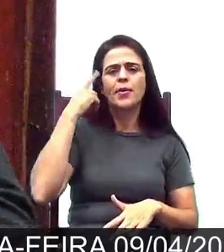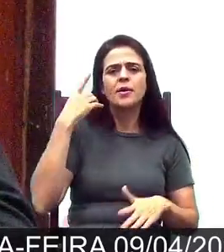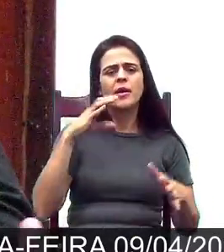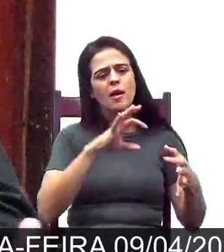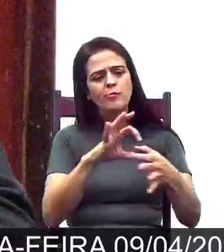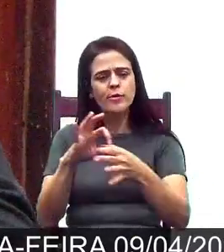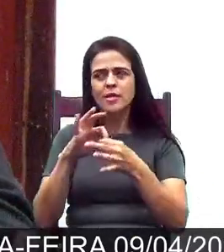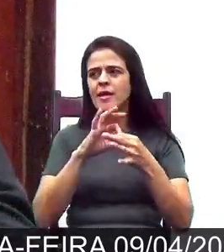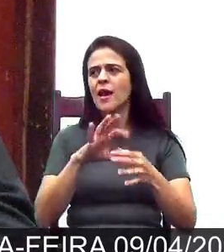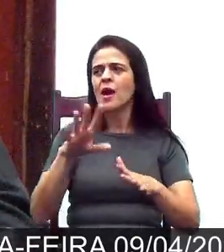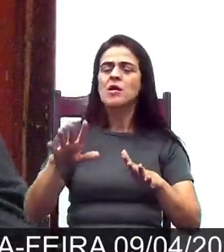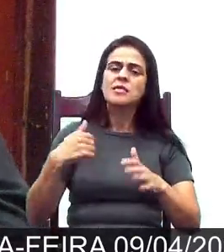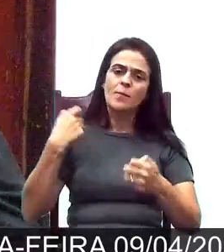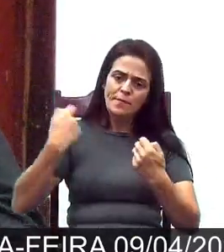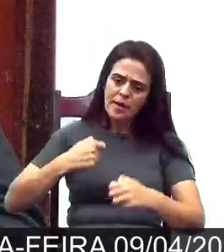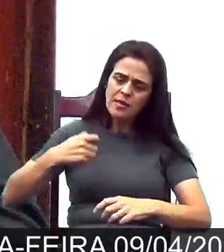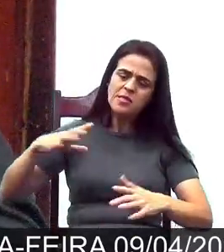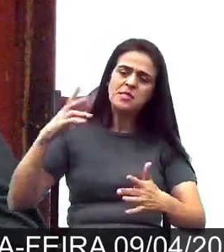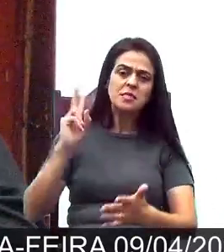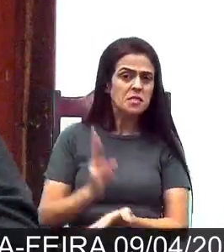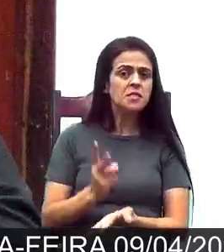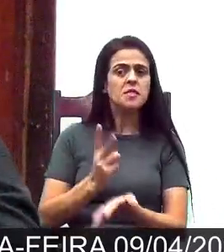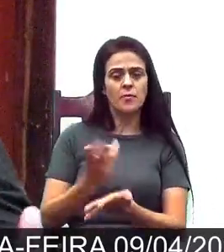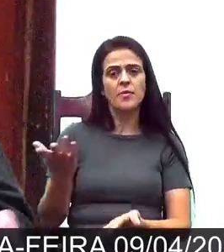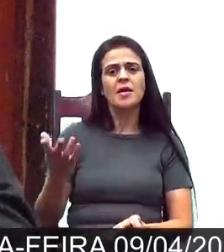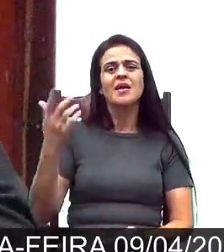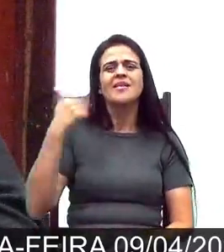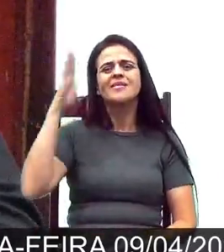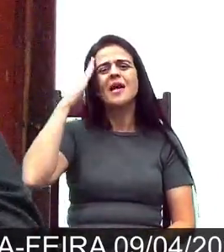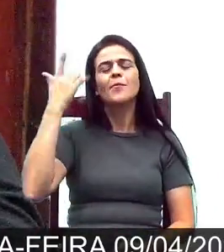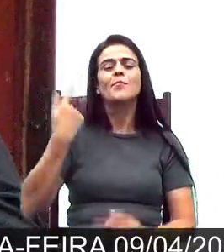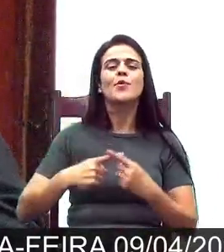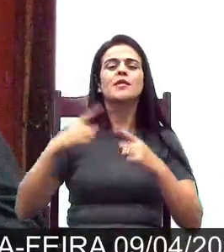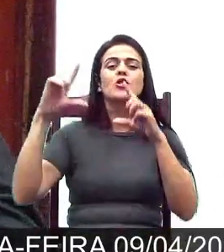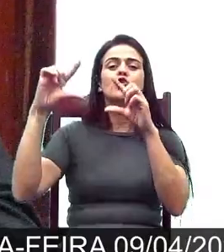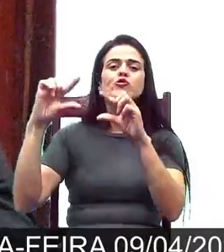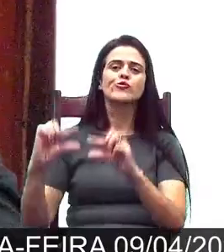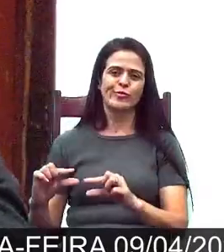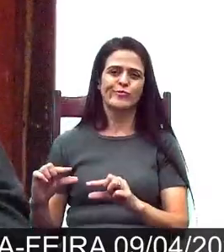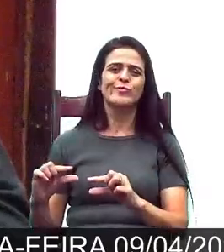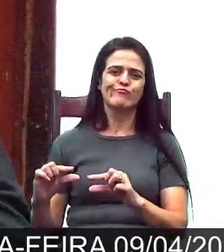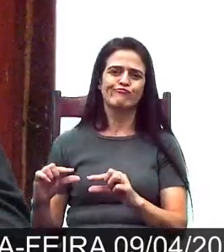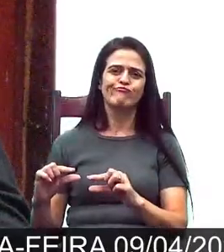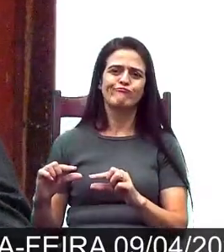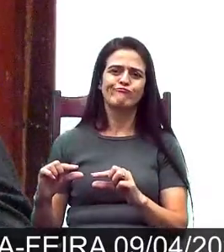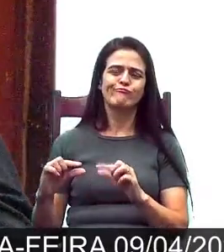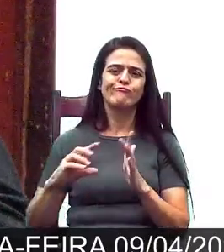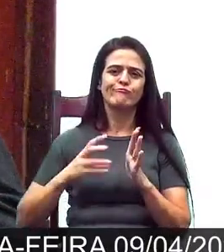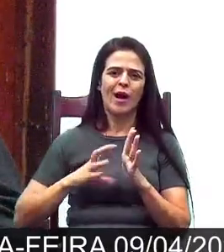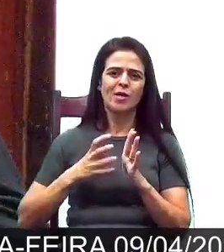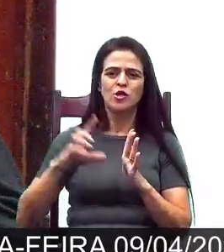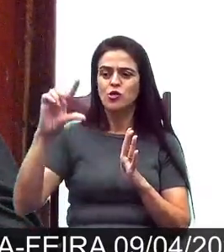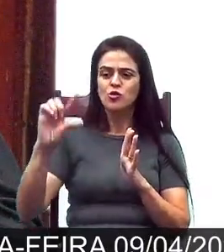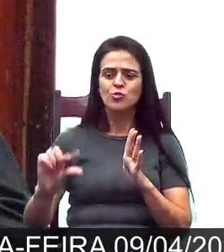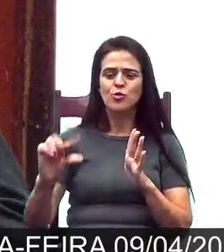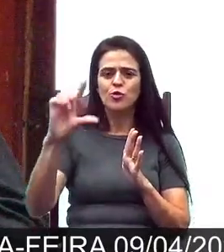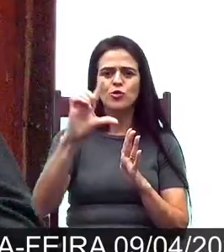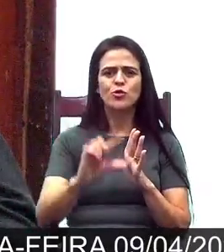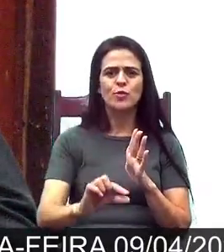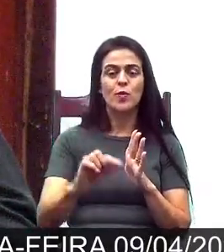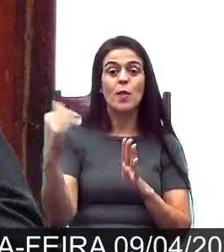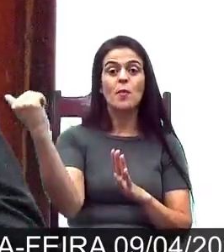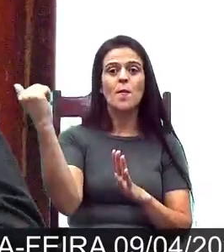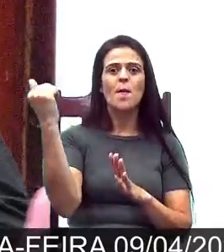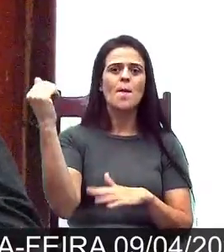os nanicos sumiram, né? Então agora está minguando, né? Está diminuindo os números de partido no nosso